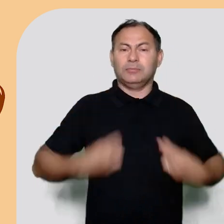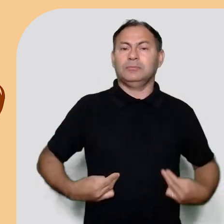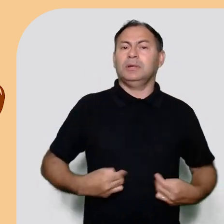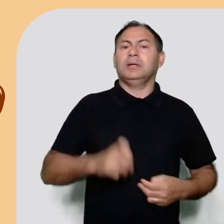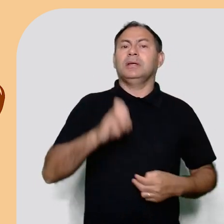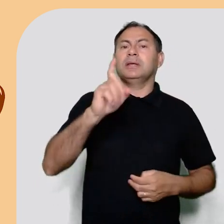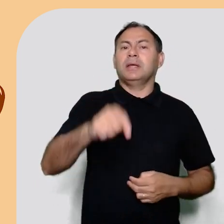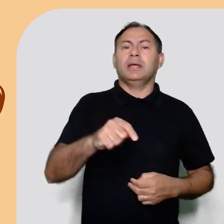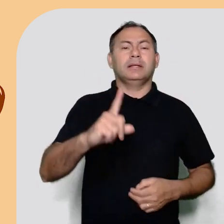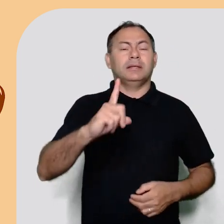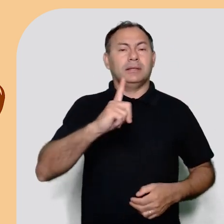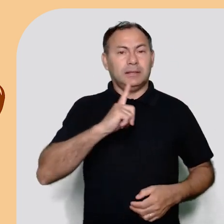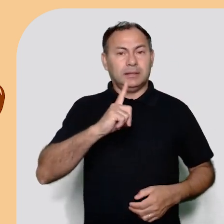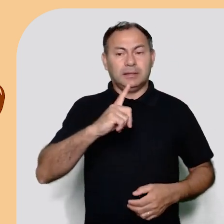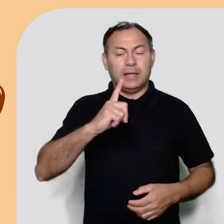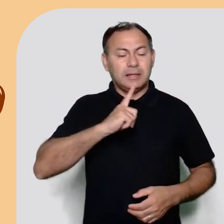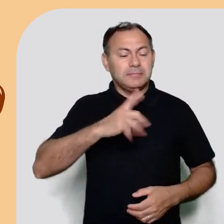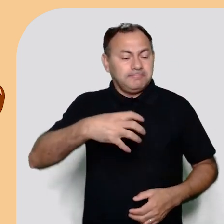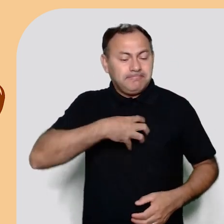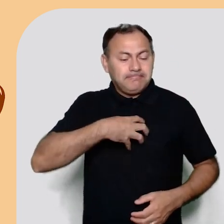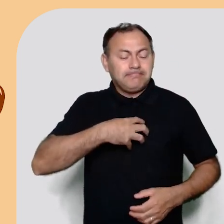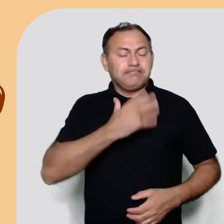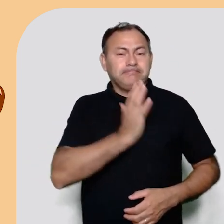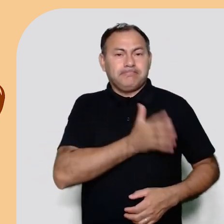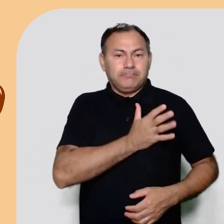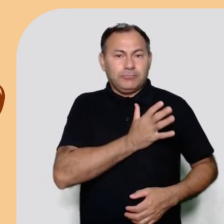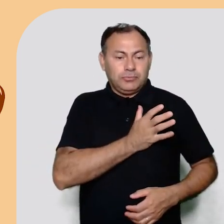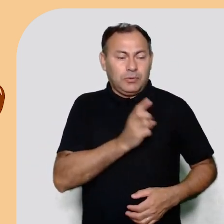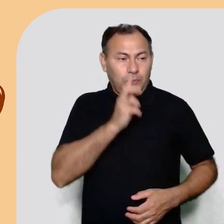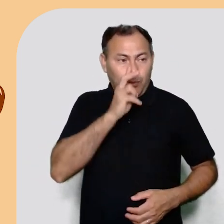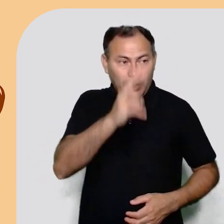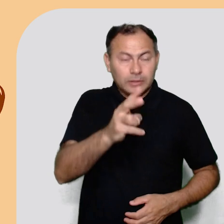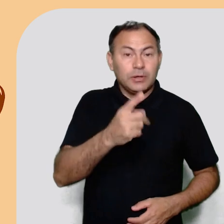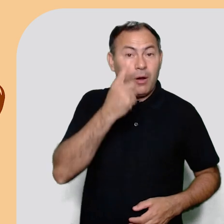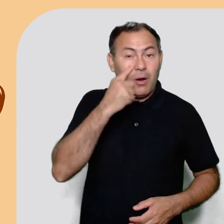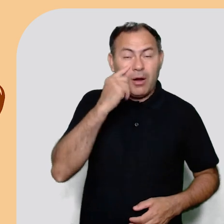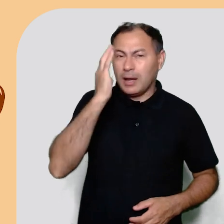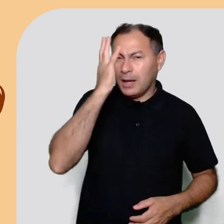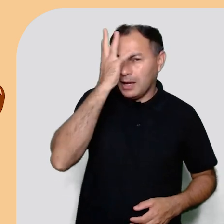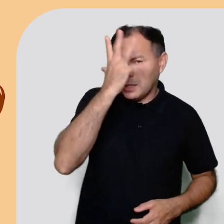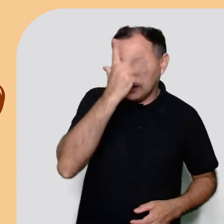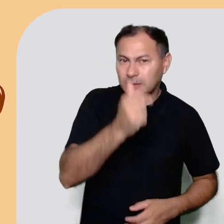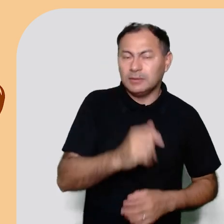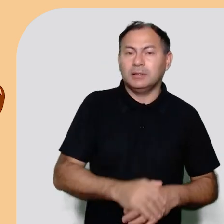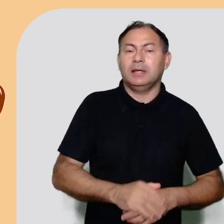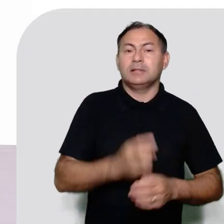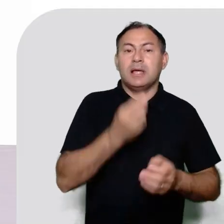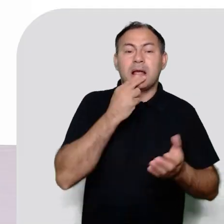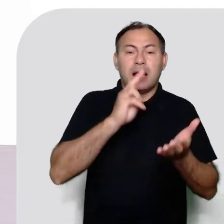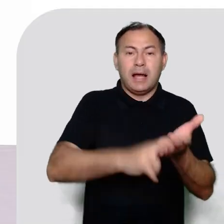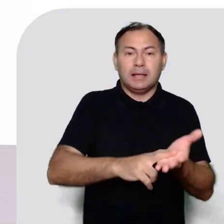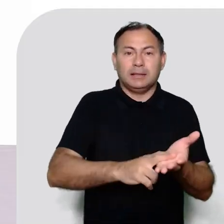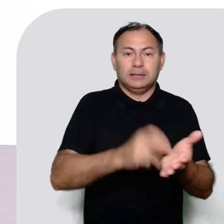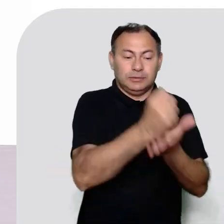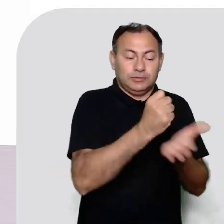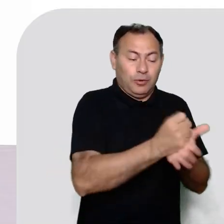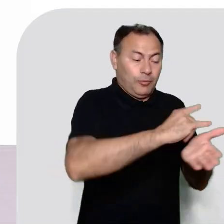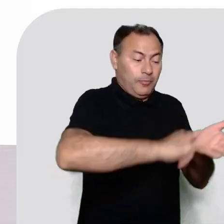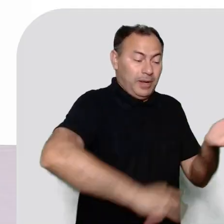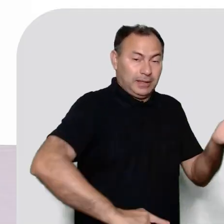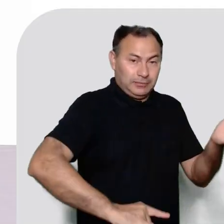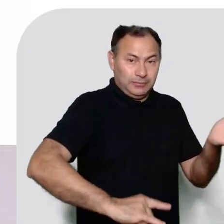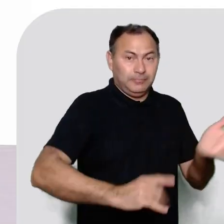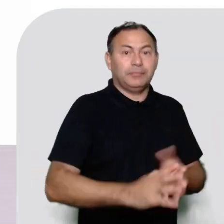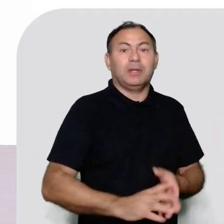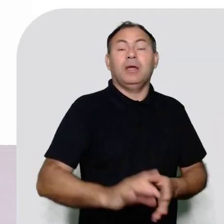que não encontre eco no seu coração. Olha que beleza dessa encíclica. Ela não